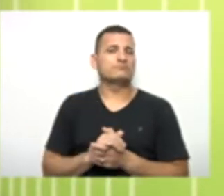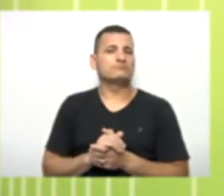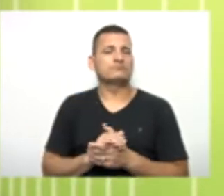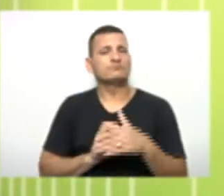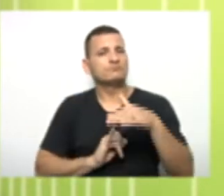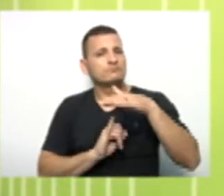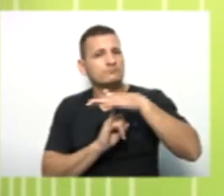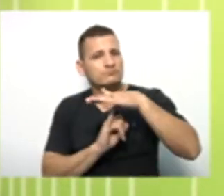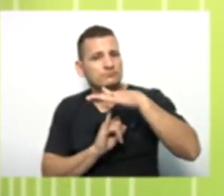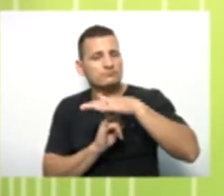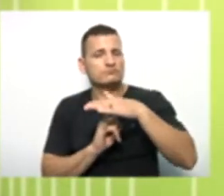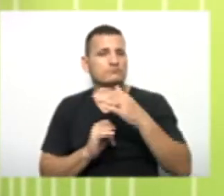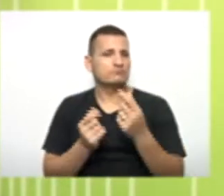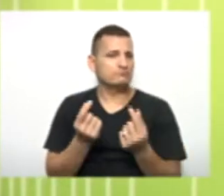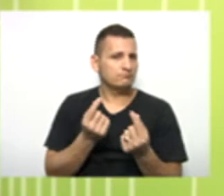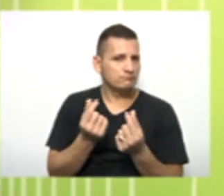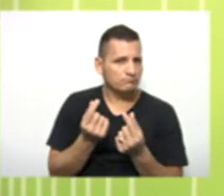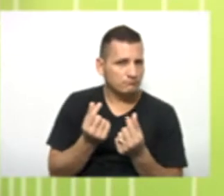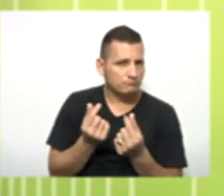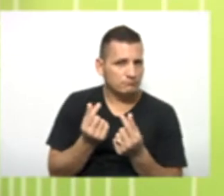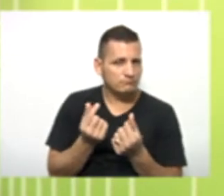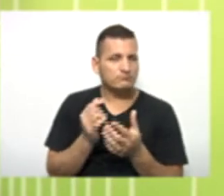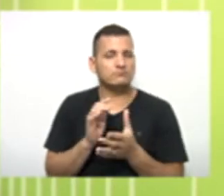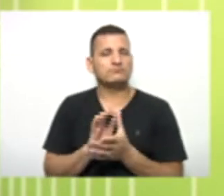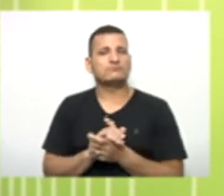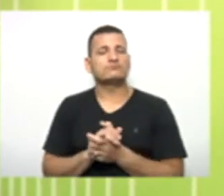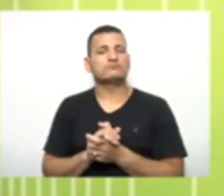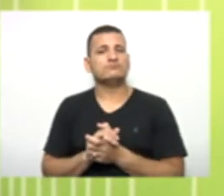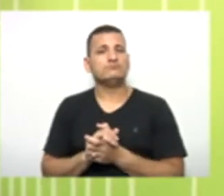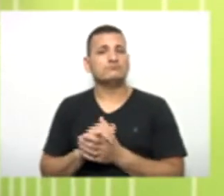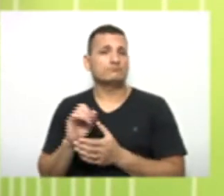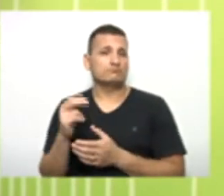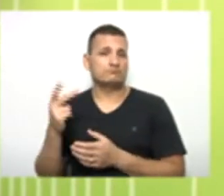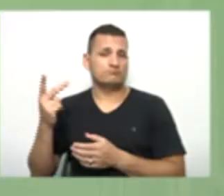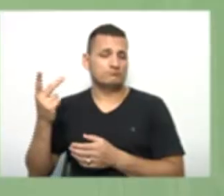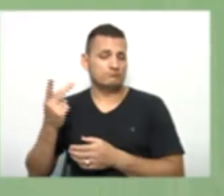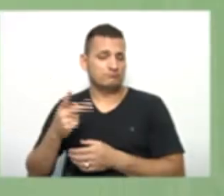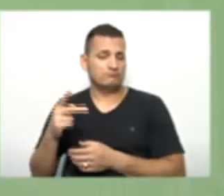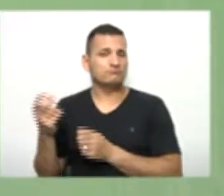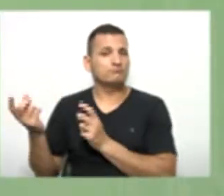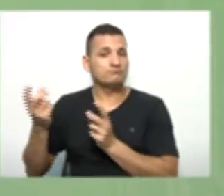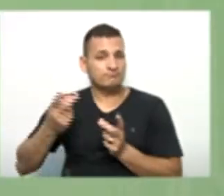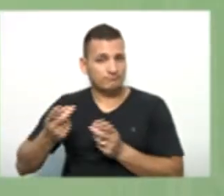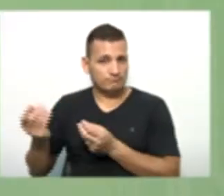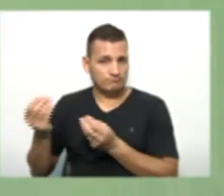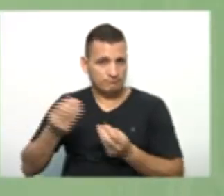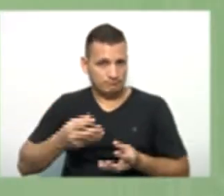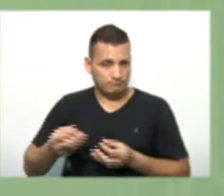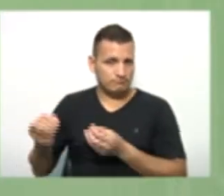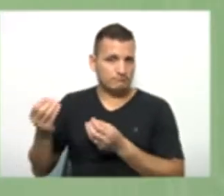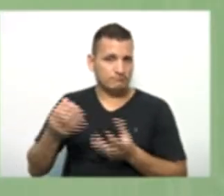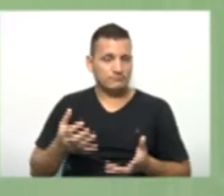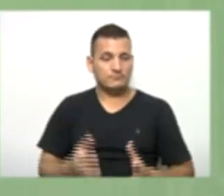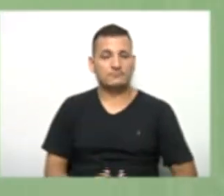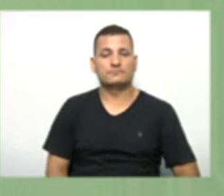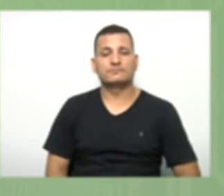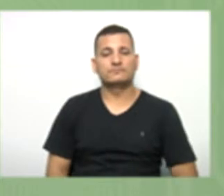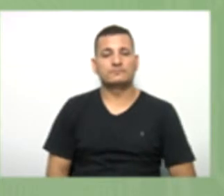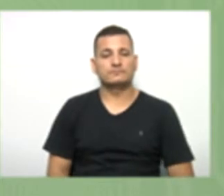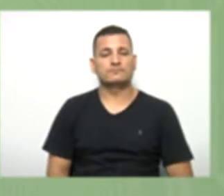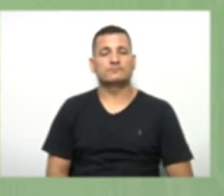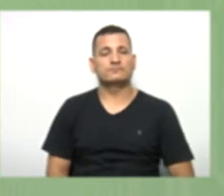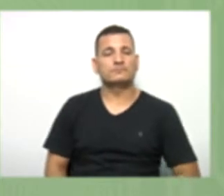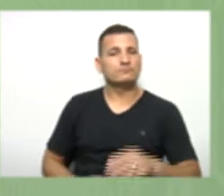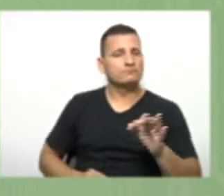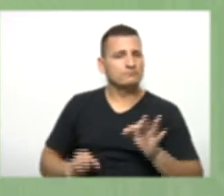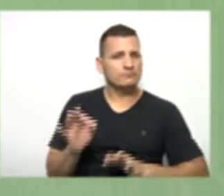instituições financeiras, que são os seus fornecedores. Continuando. Então, para